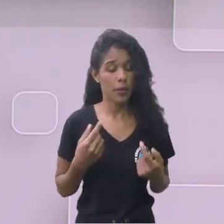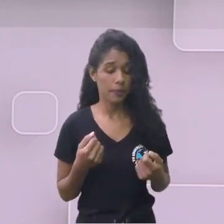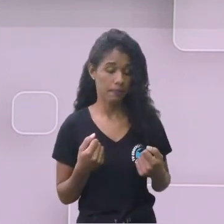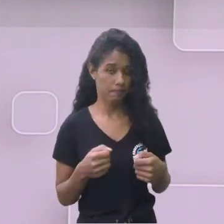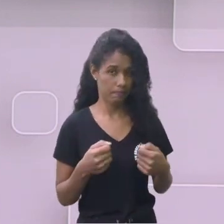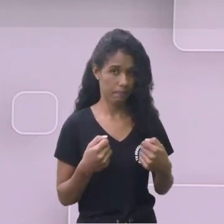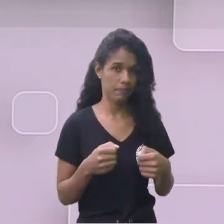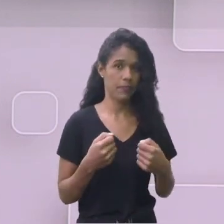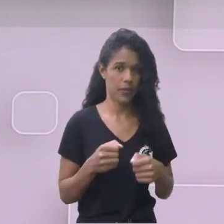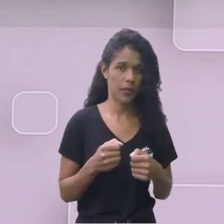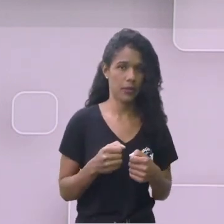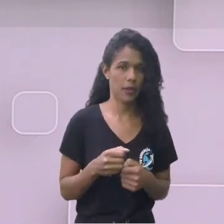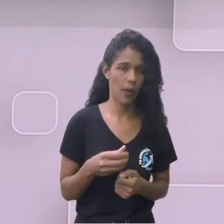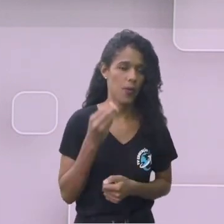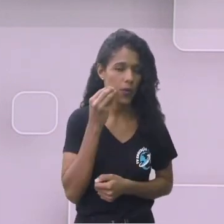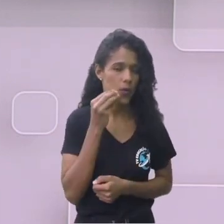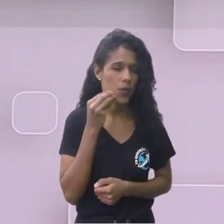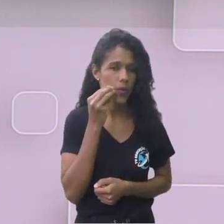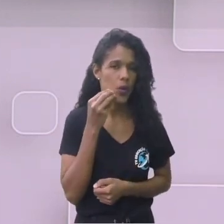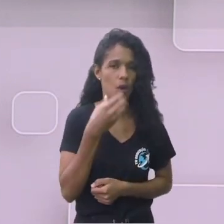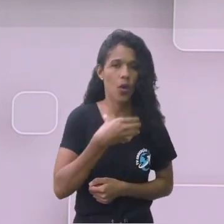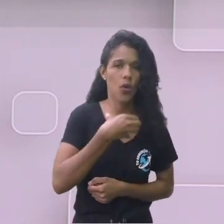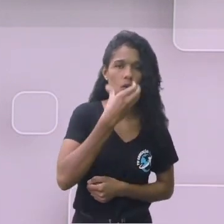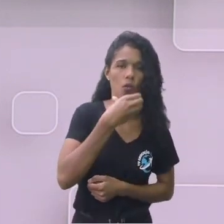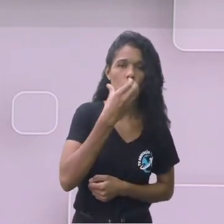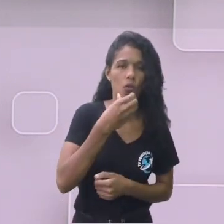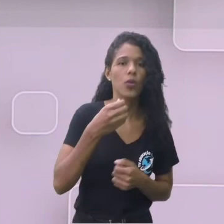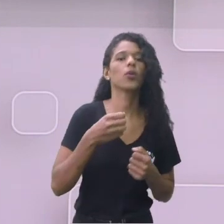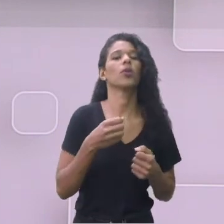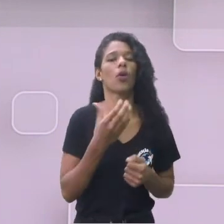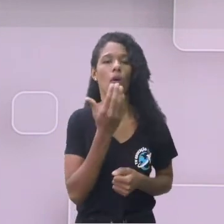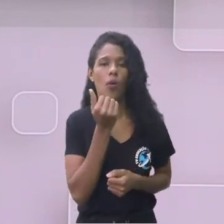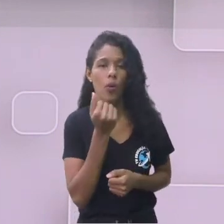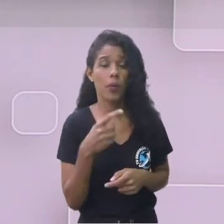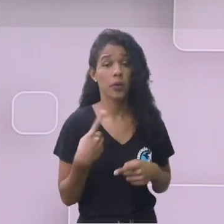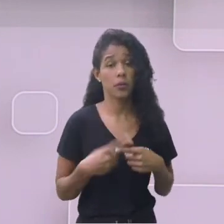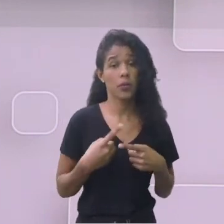atividade física e você vai precisar de energia.